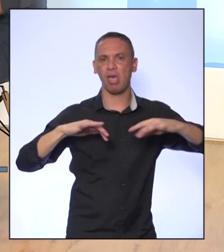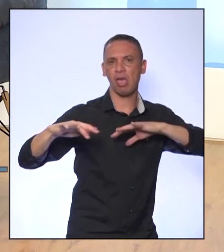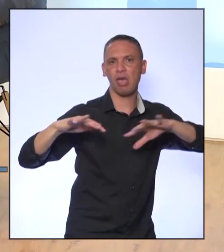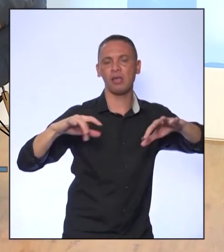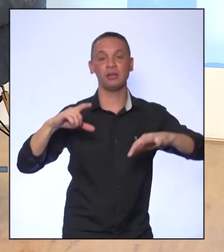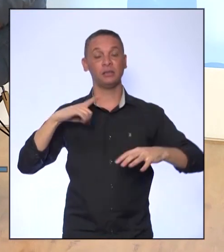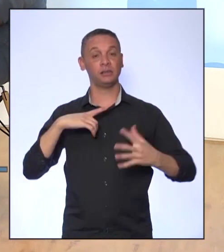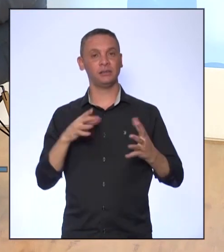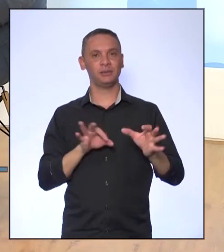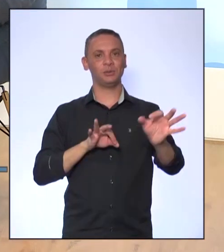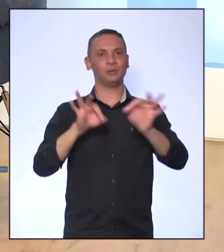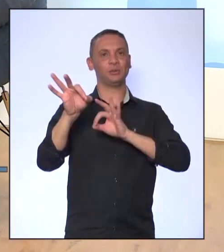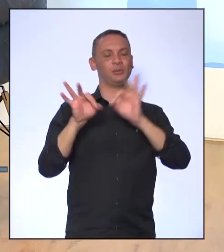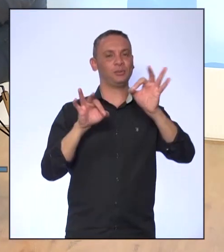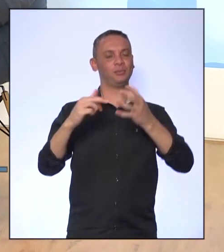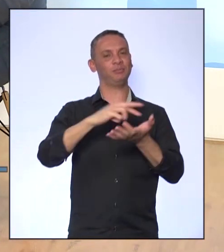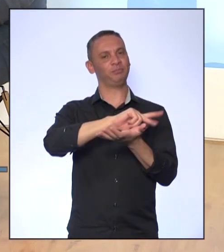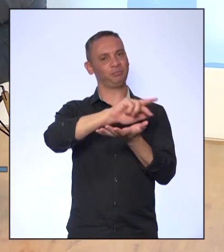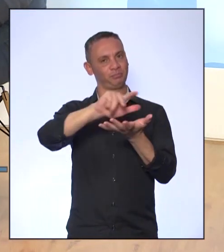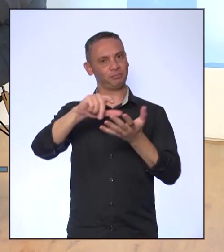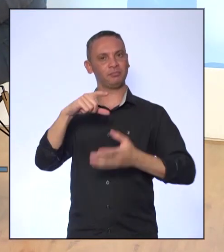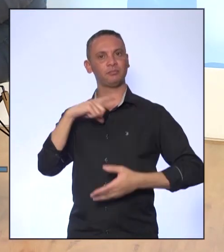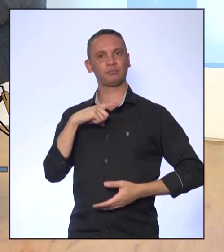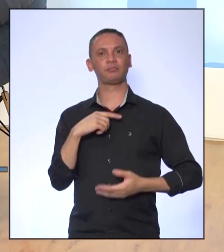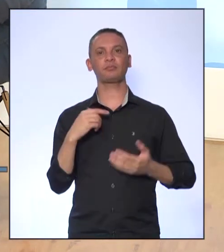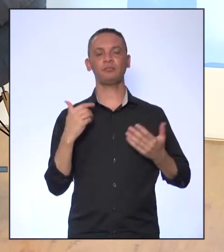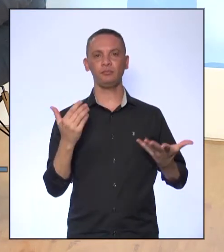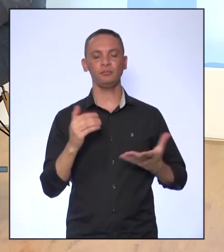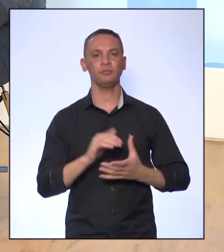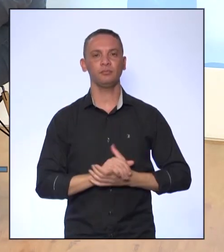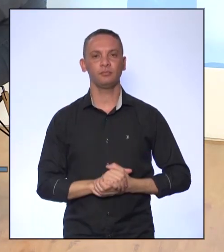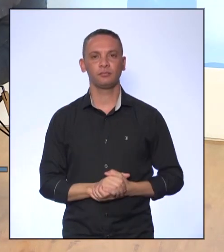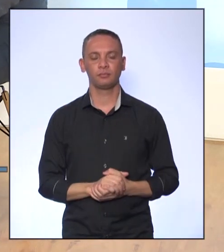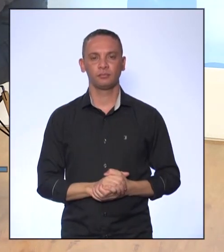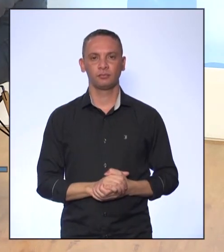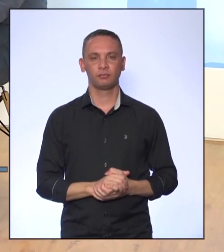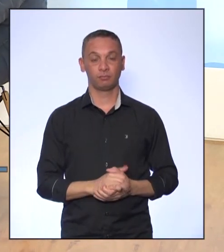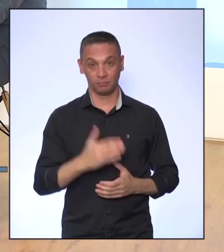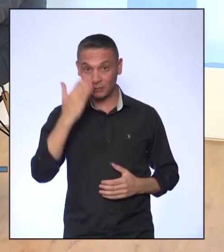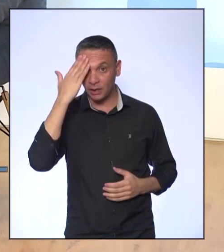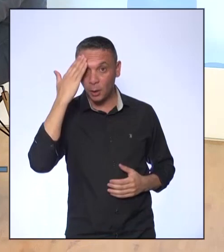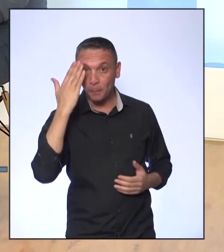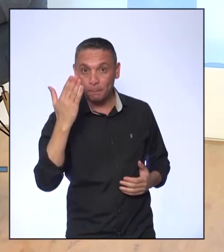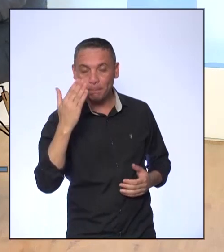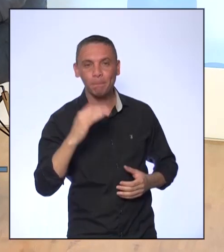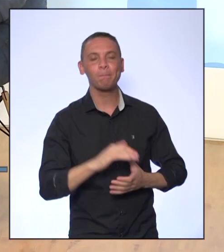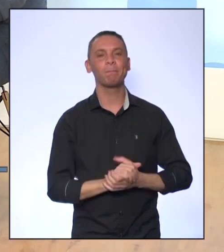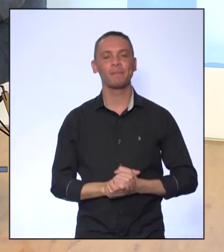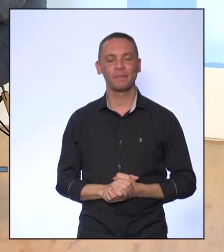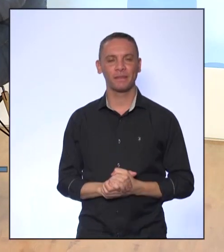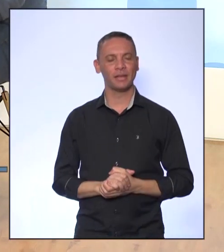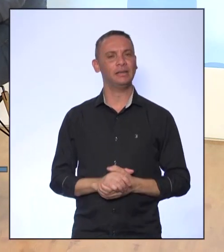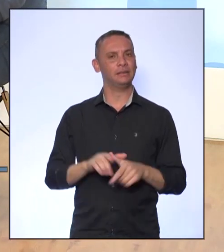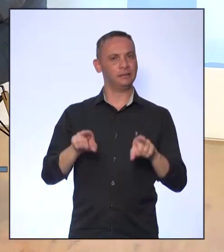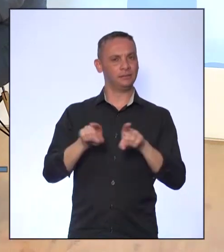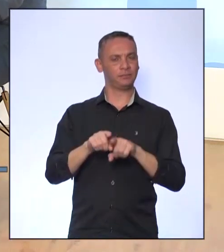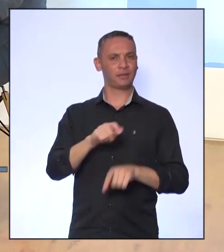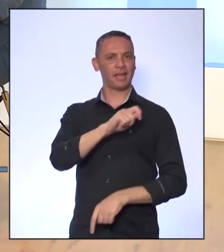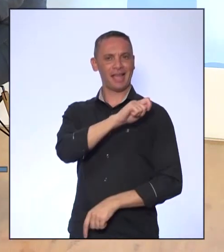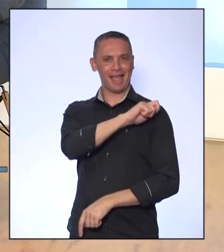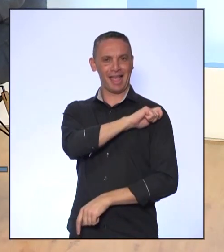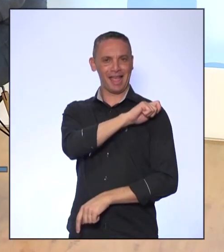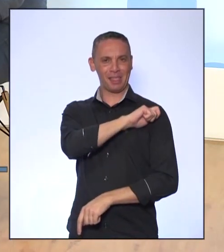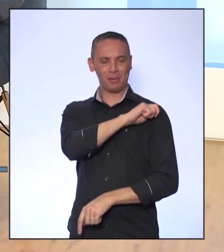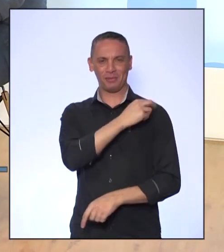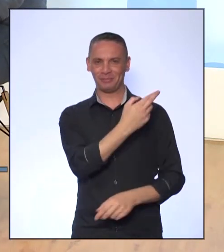projetando essas revoluções e esses movimentos separatistas. Tudo bem, professora? Muito bem. Inclusive, um aluno